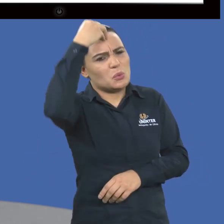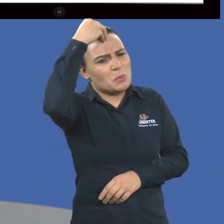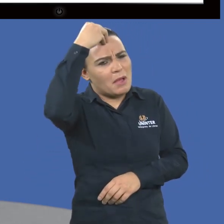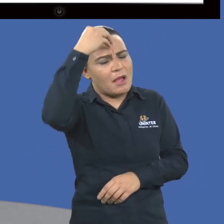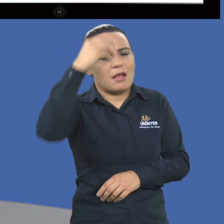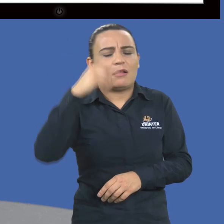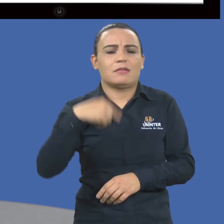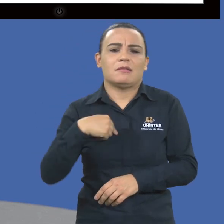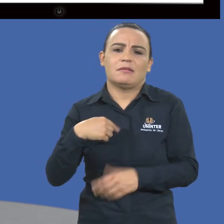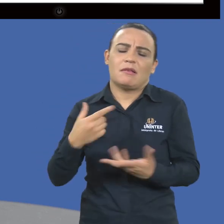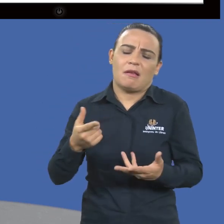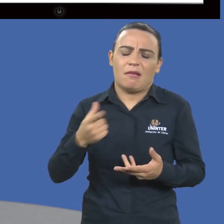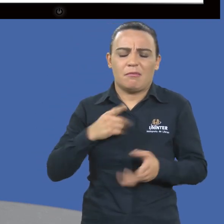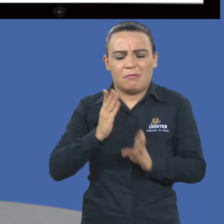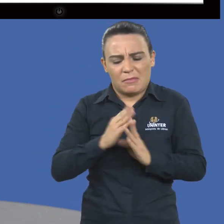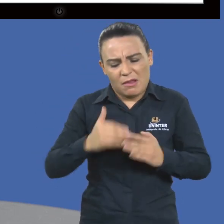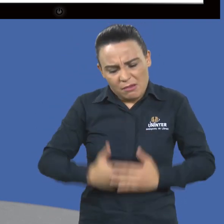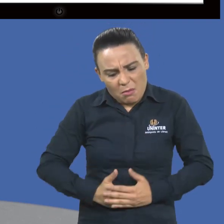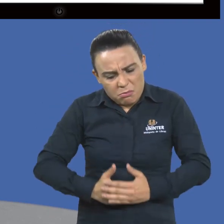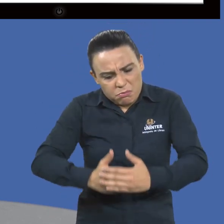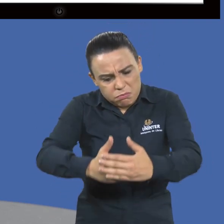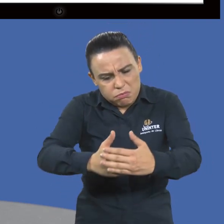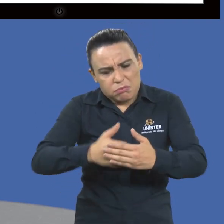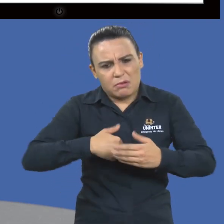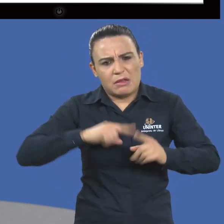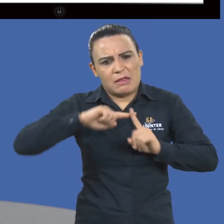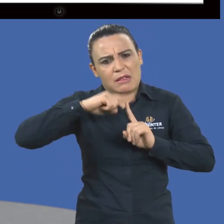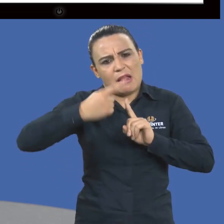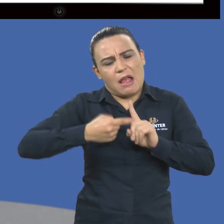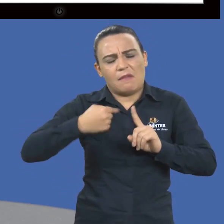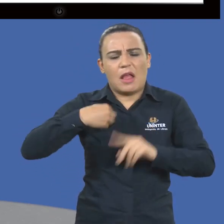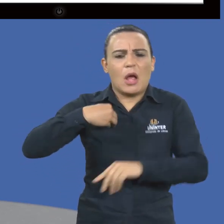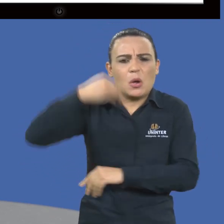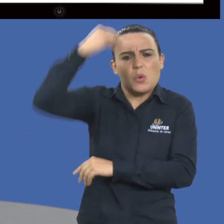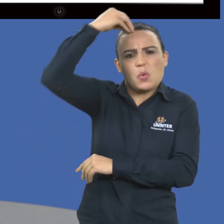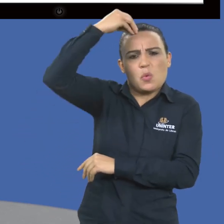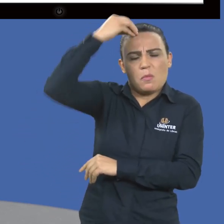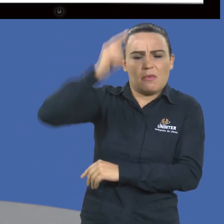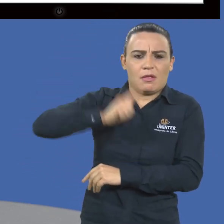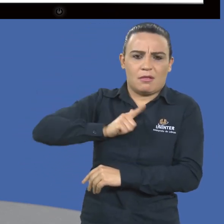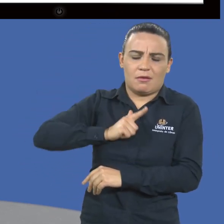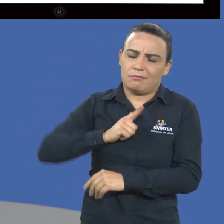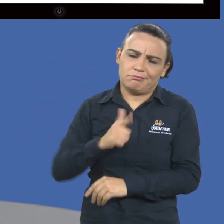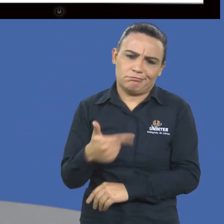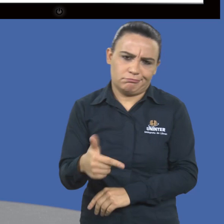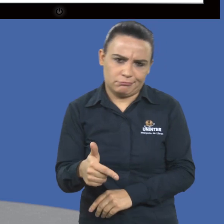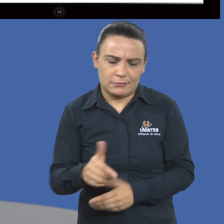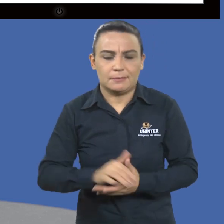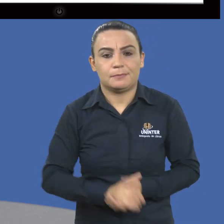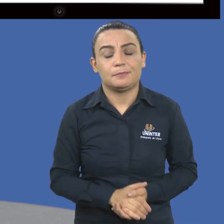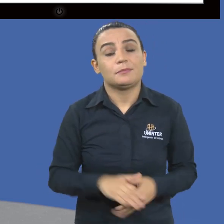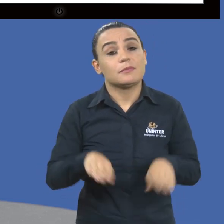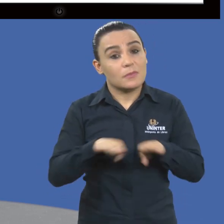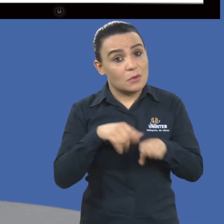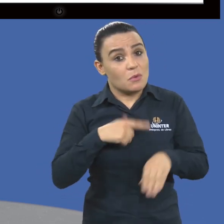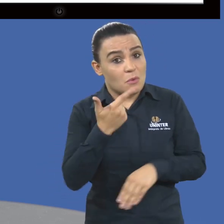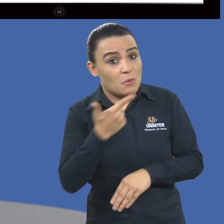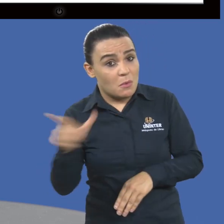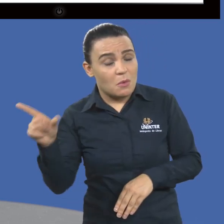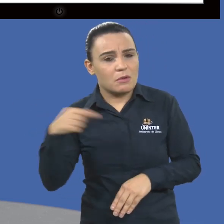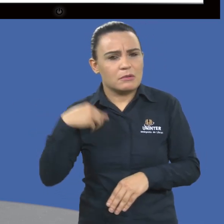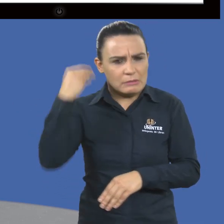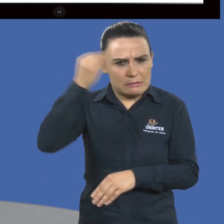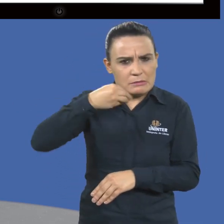que ela é culpada porque é ela que gerou o filho, etc. Um outro aspecto interessante, eu